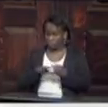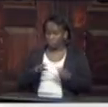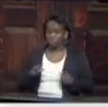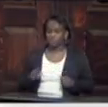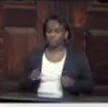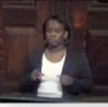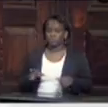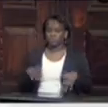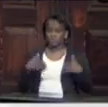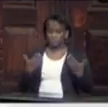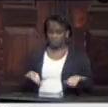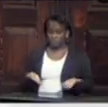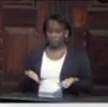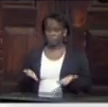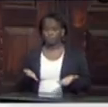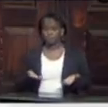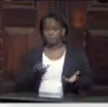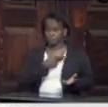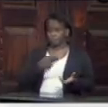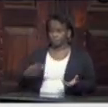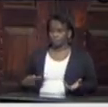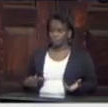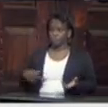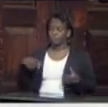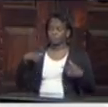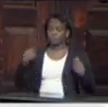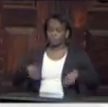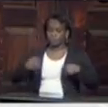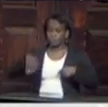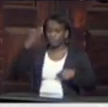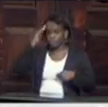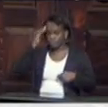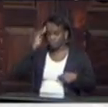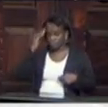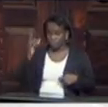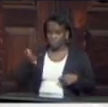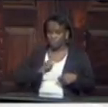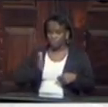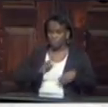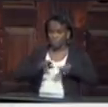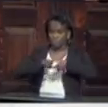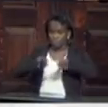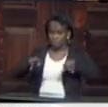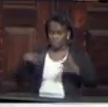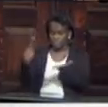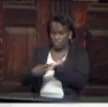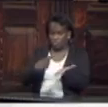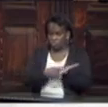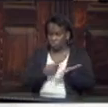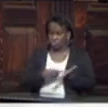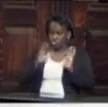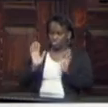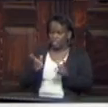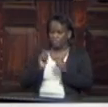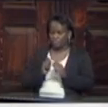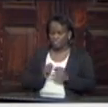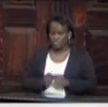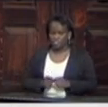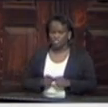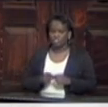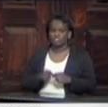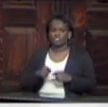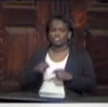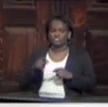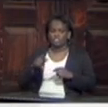piso. Nessa questão, senhor presidente, nós temos que entender que existem vários acordos que foram feitos e que a imprensa